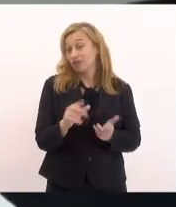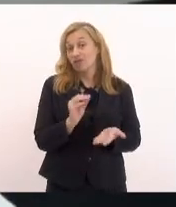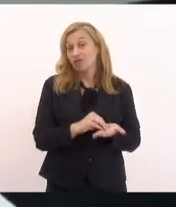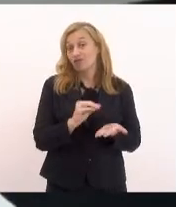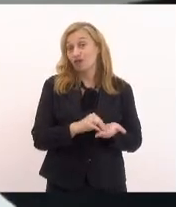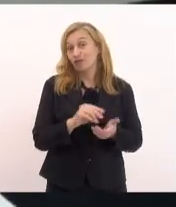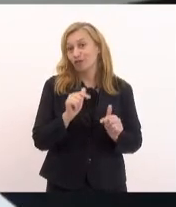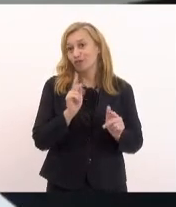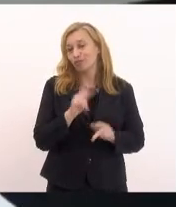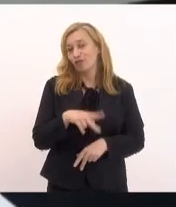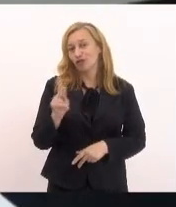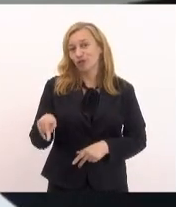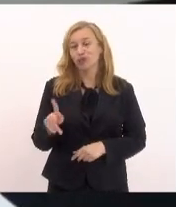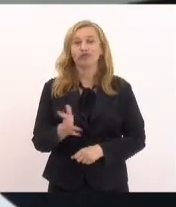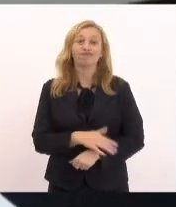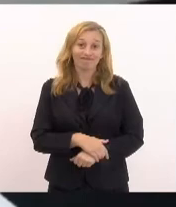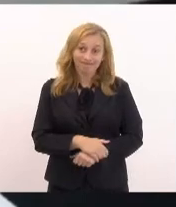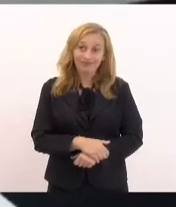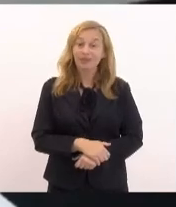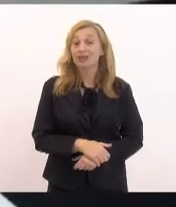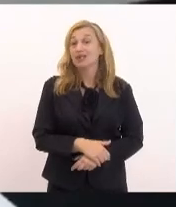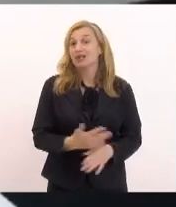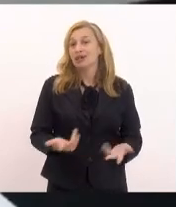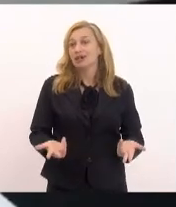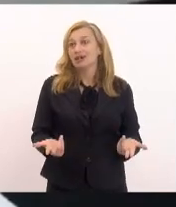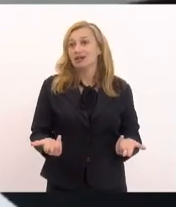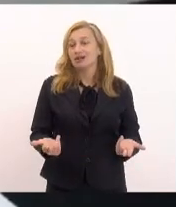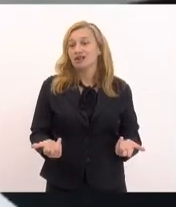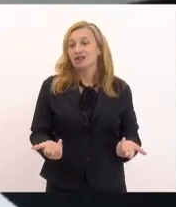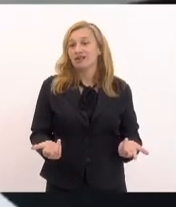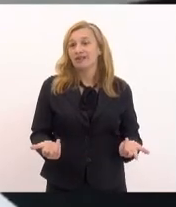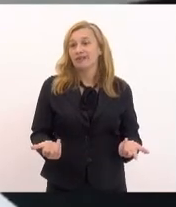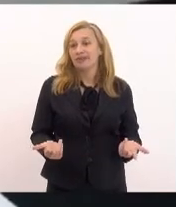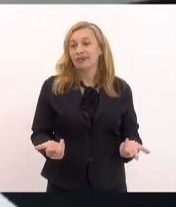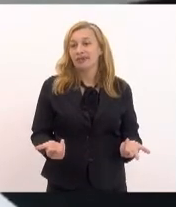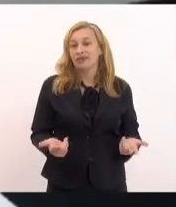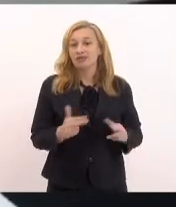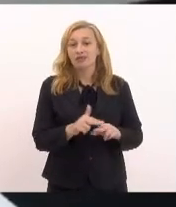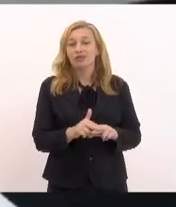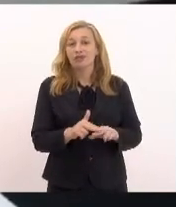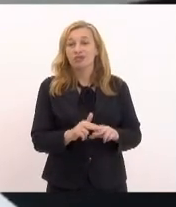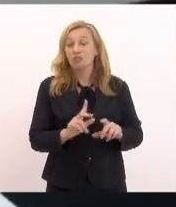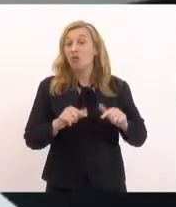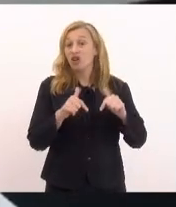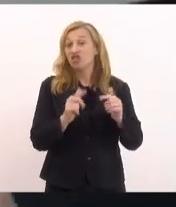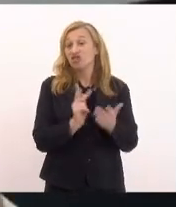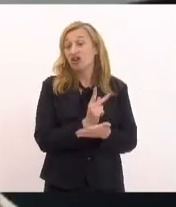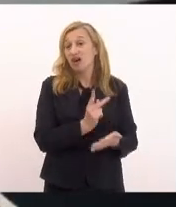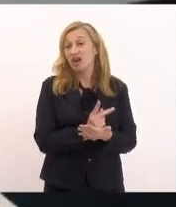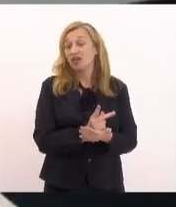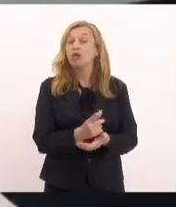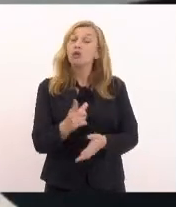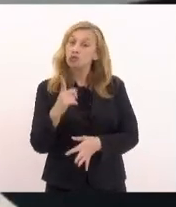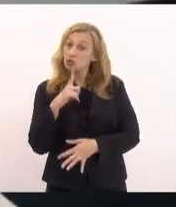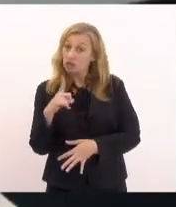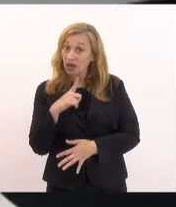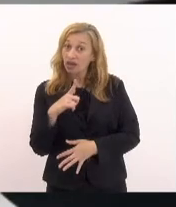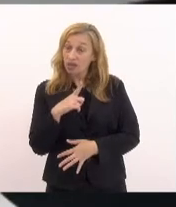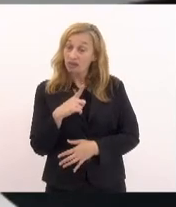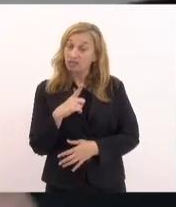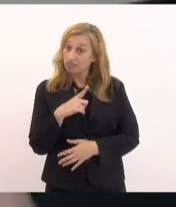professores equacionado por medidas paliativas, quando há instrumentos,